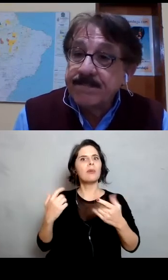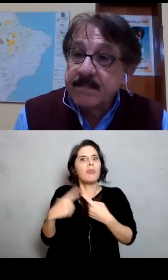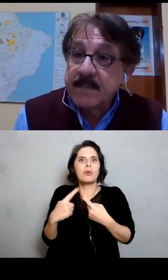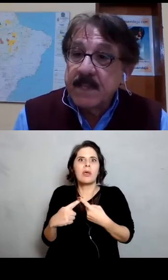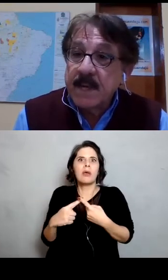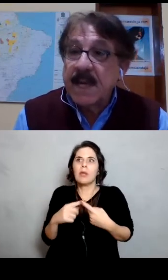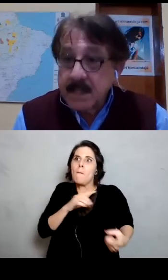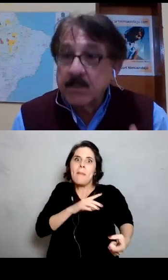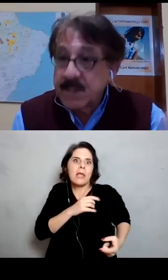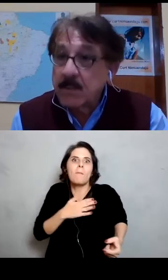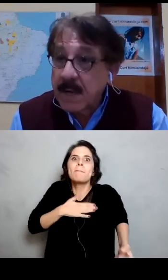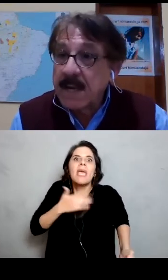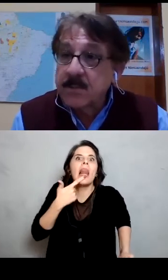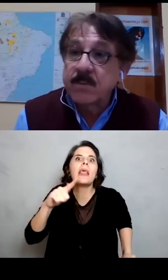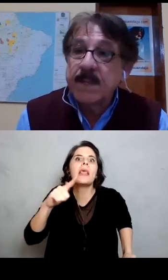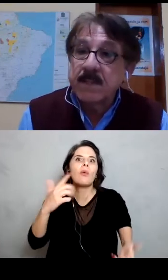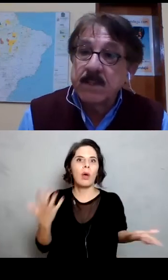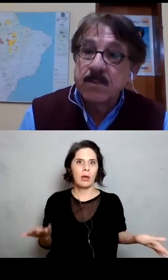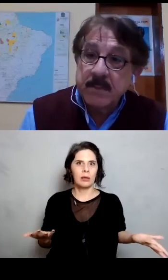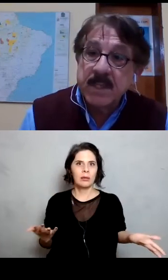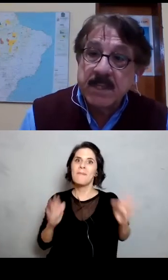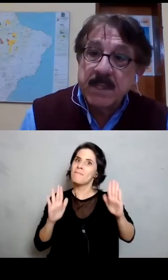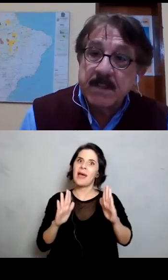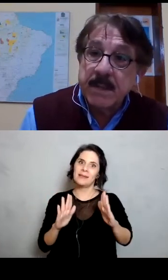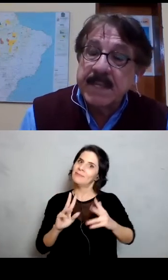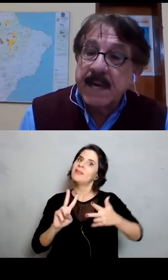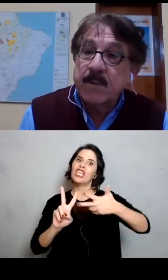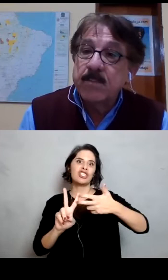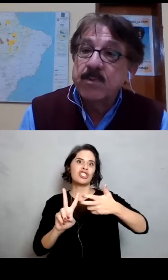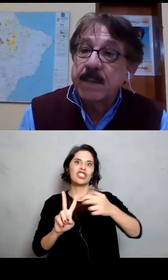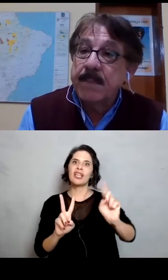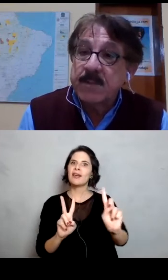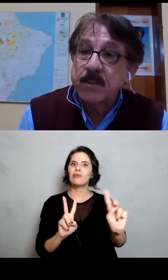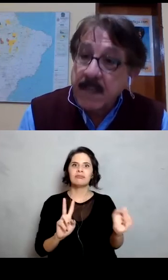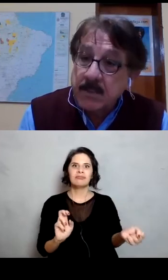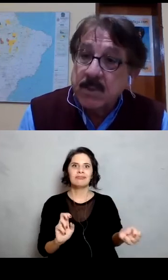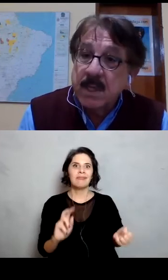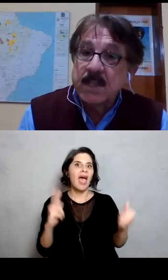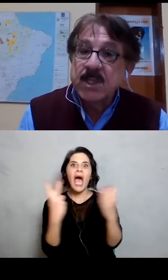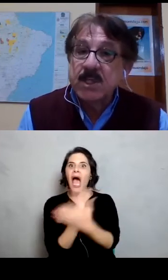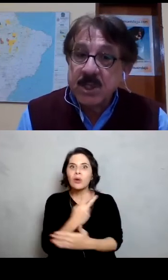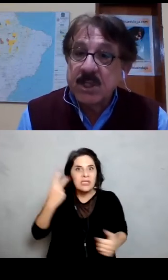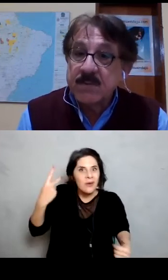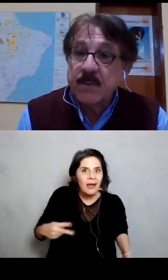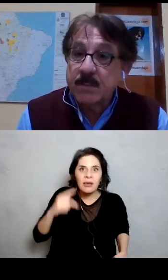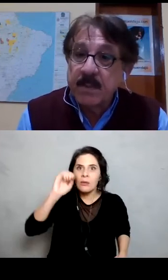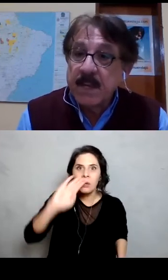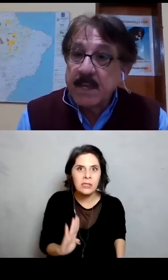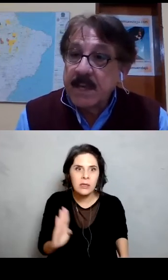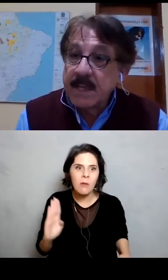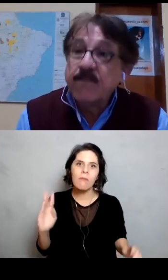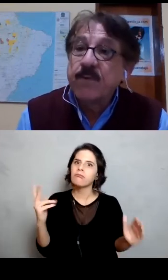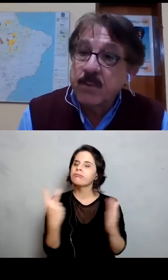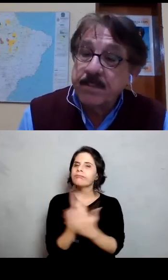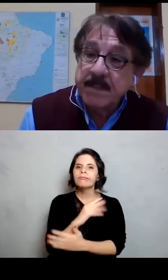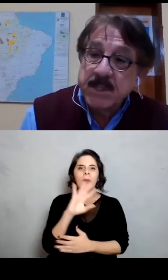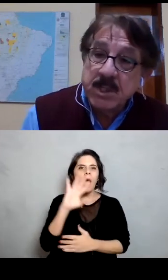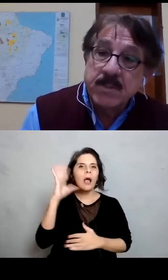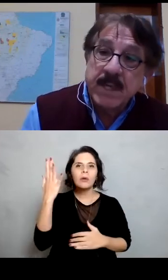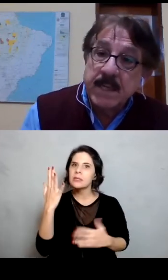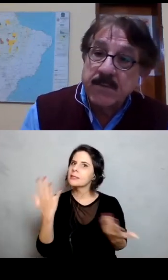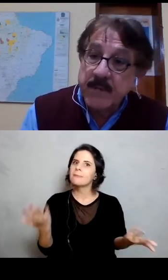públicos, domina o governo, tem a polícia, etc., ela tem pressão, tem poder de pressão sobre as línguas minoritárias. Pode passar todo